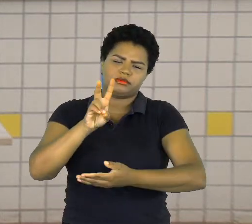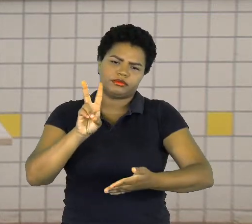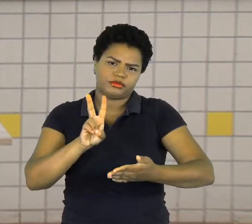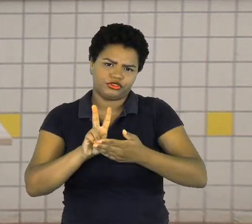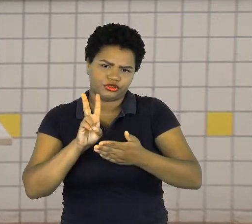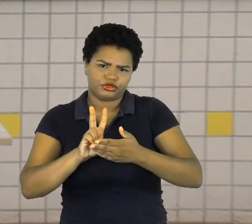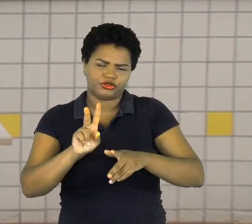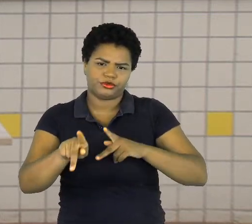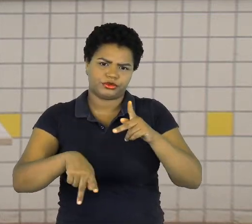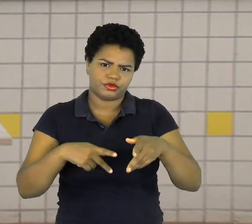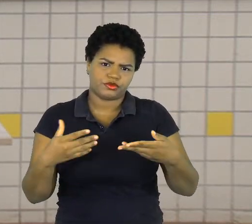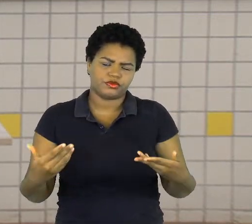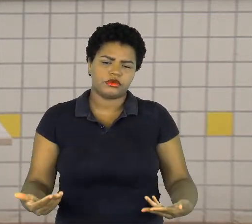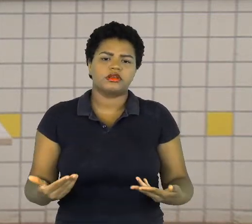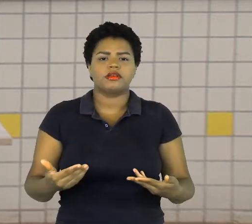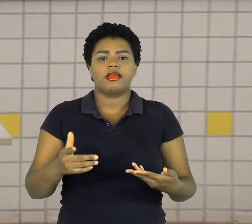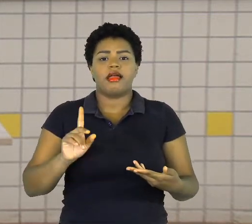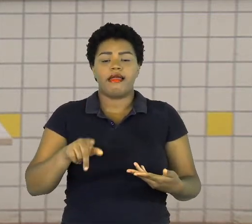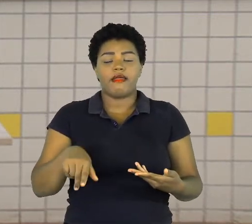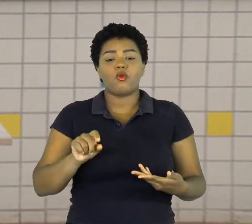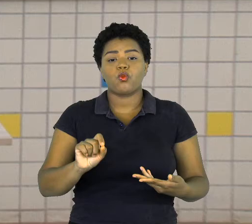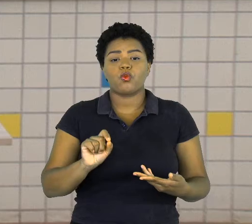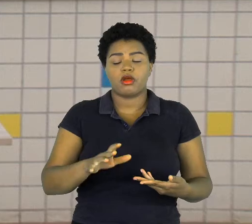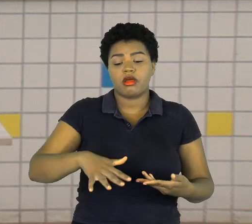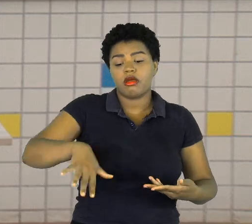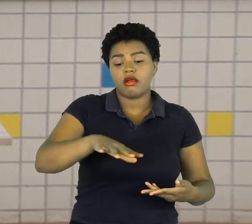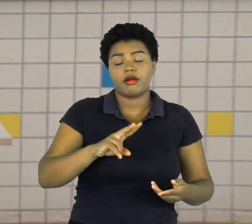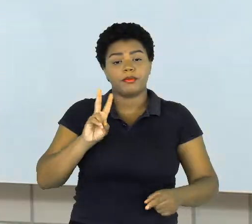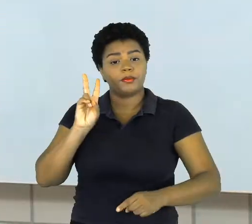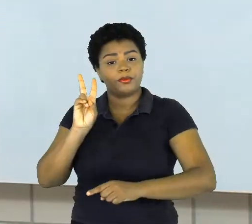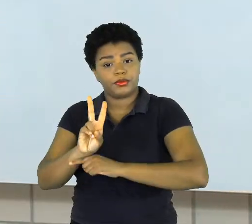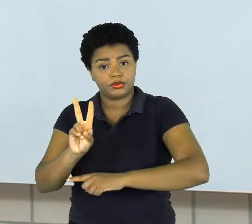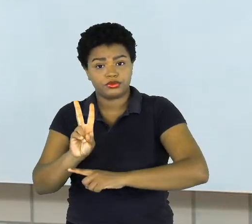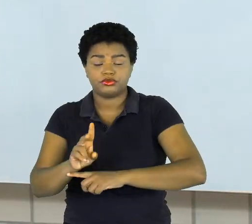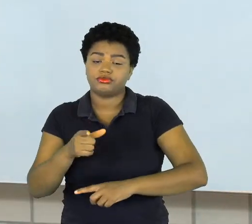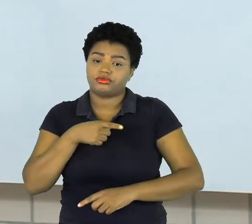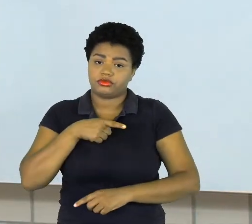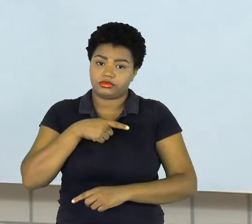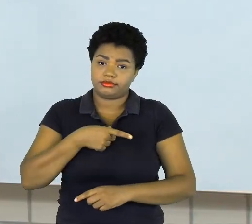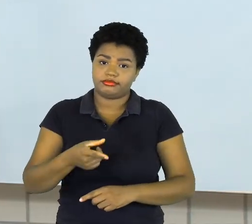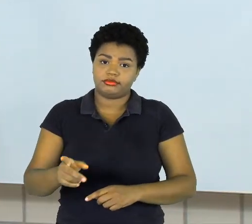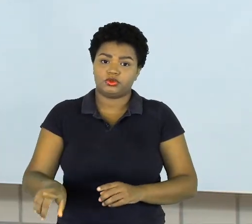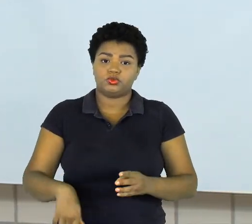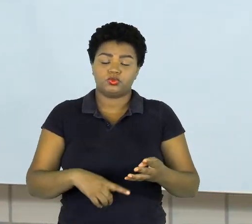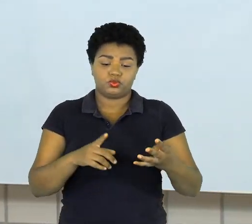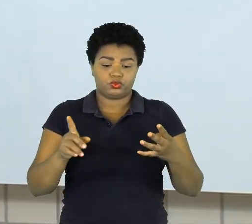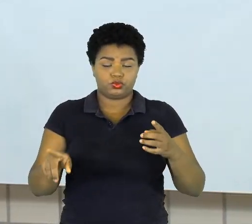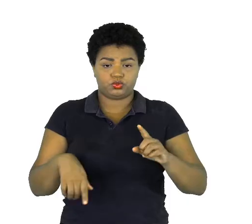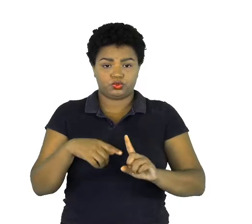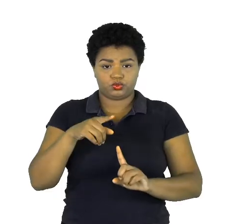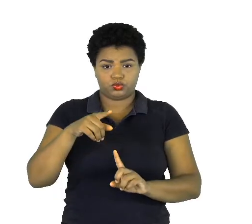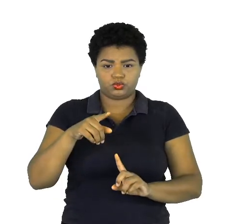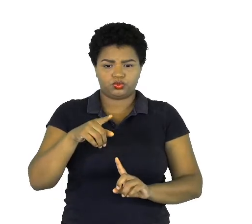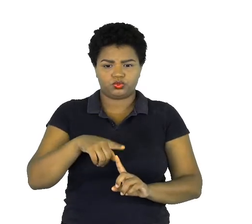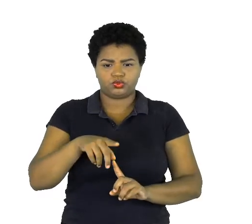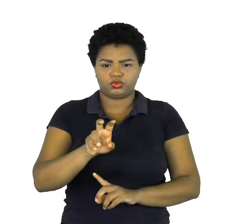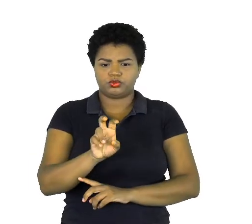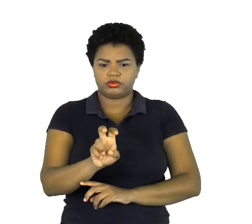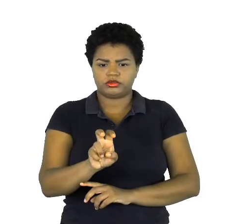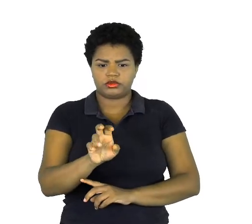preservada. Esses são os territórios protegidos. E o último, quinto, de áreas